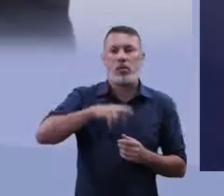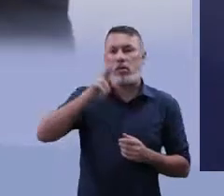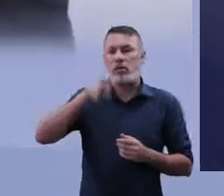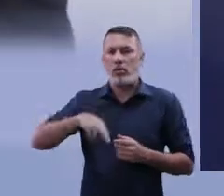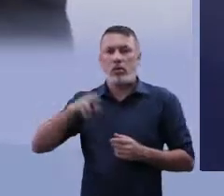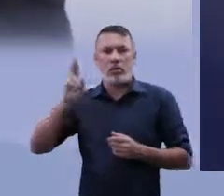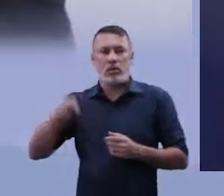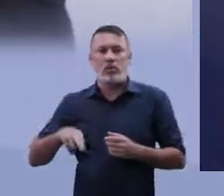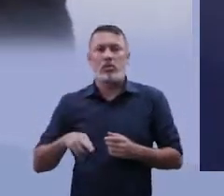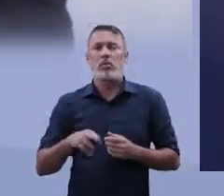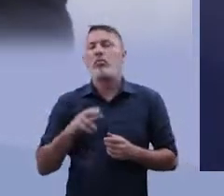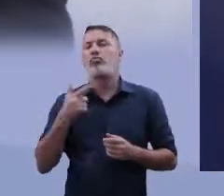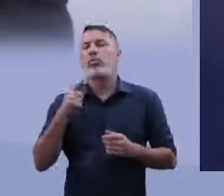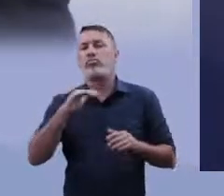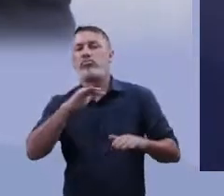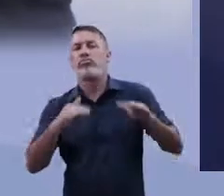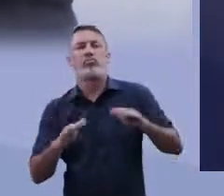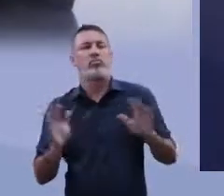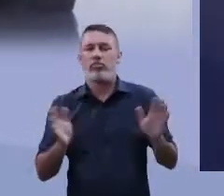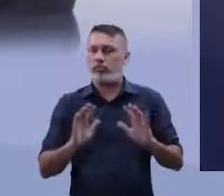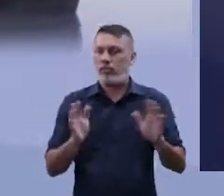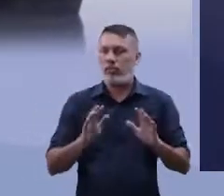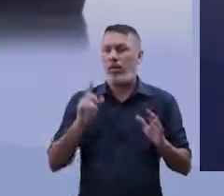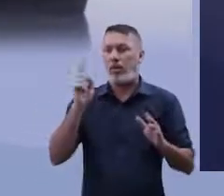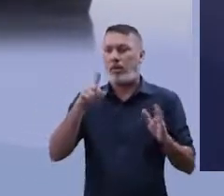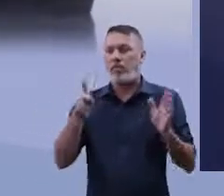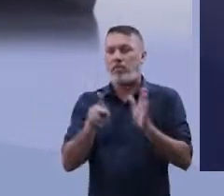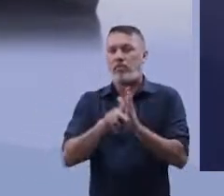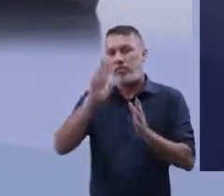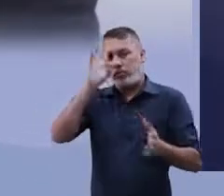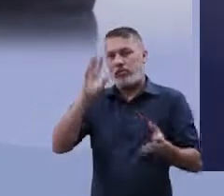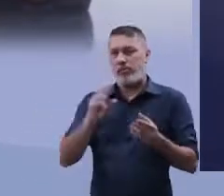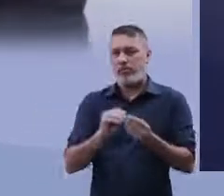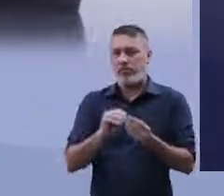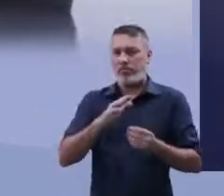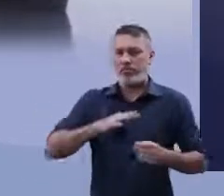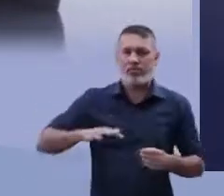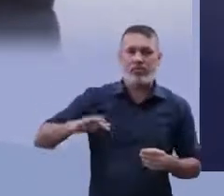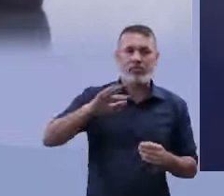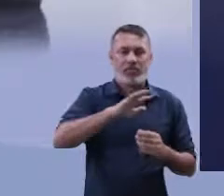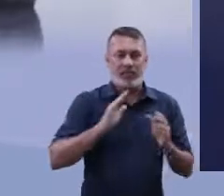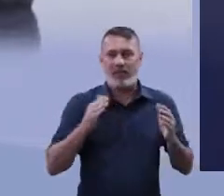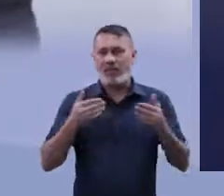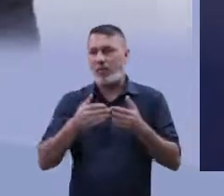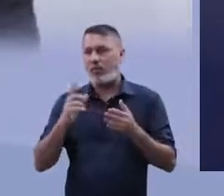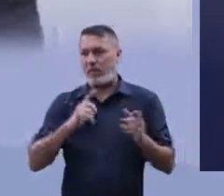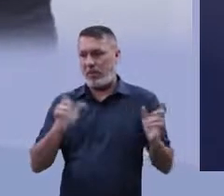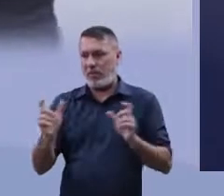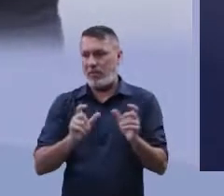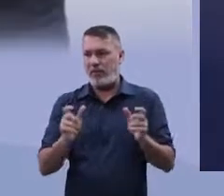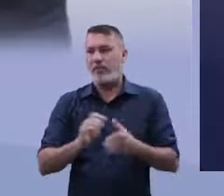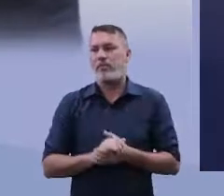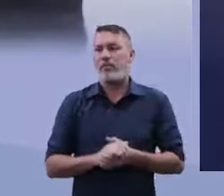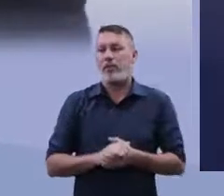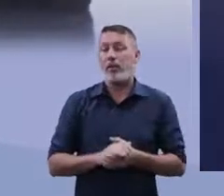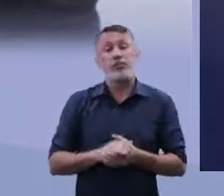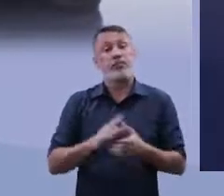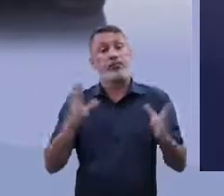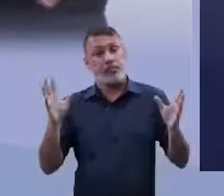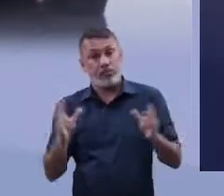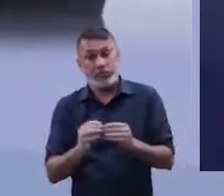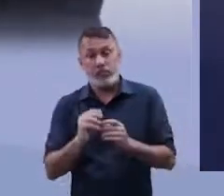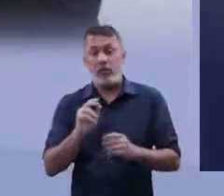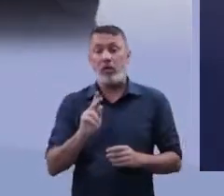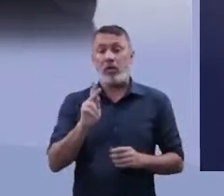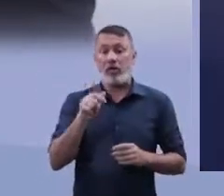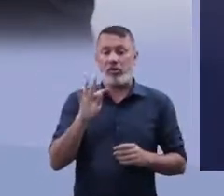e não ser tutorado. Então, o sujeito deve ter autonomia e não heteronomia. Vimos isso na outra aula, ok? Com isso,